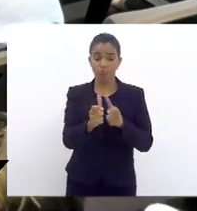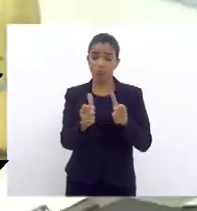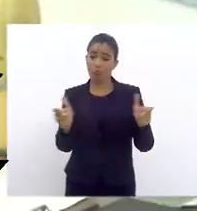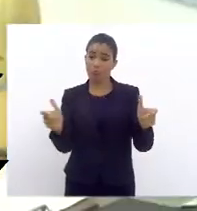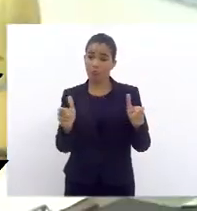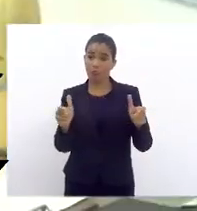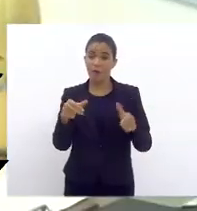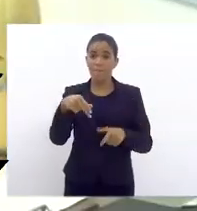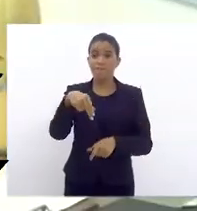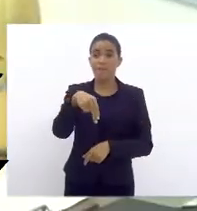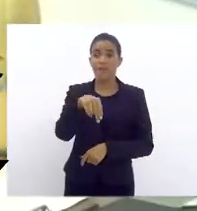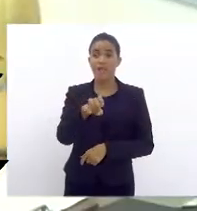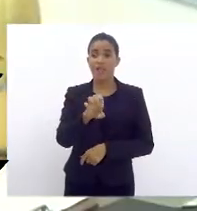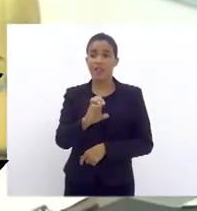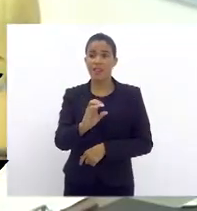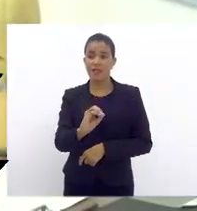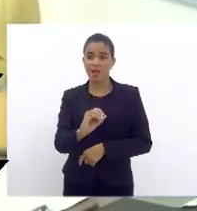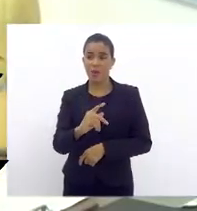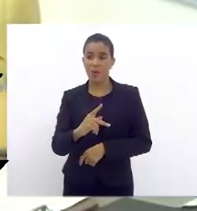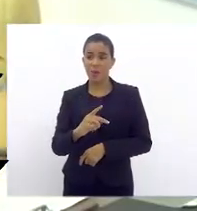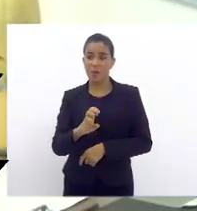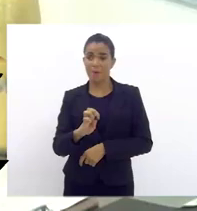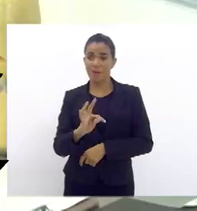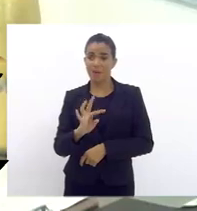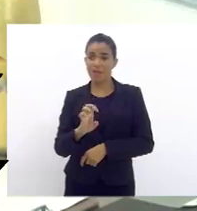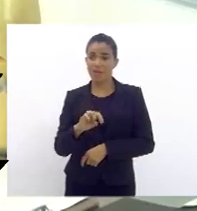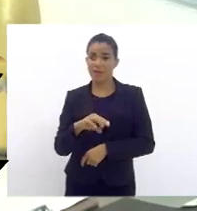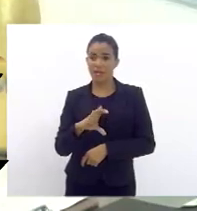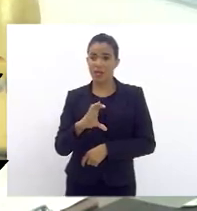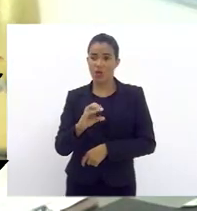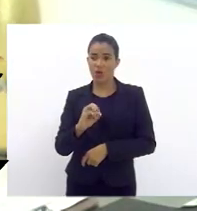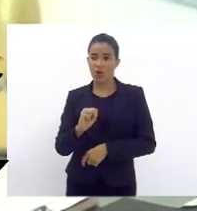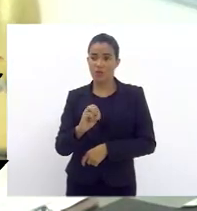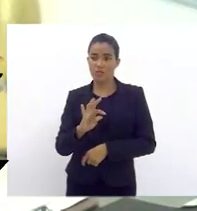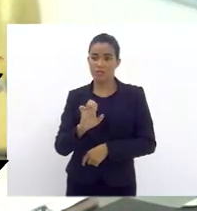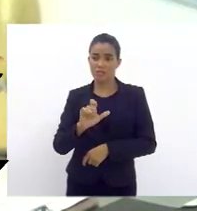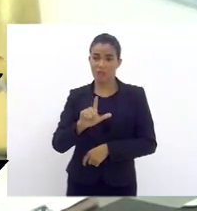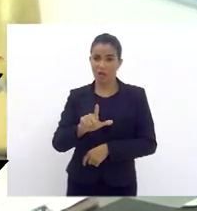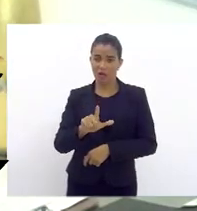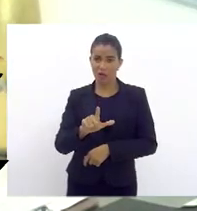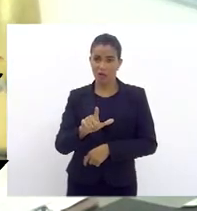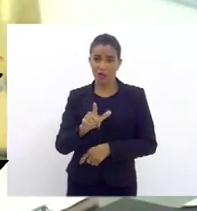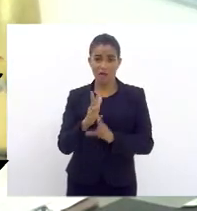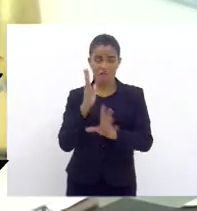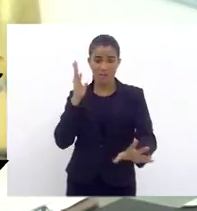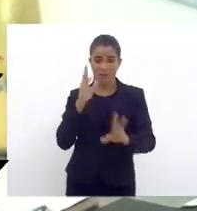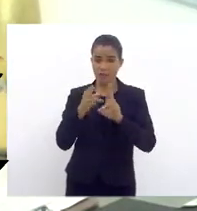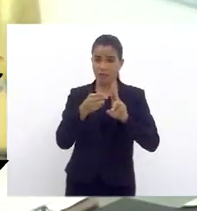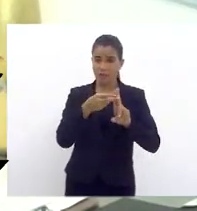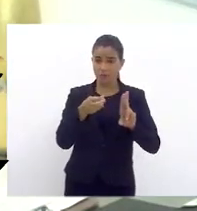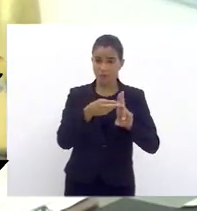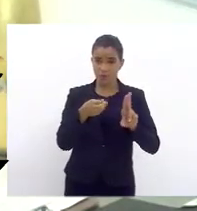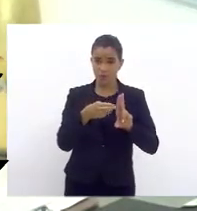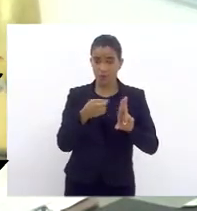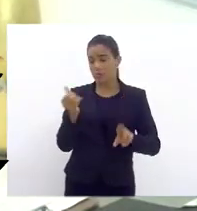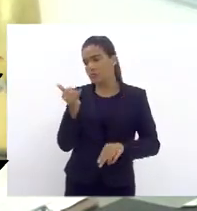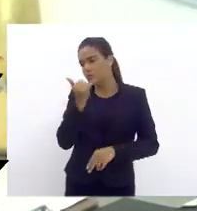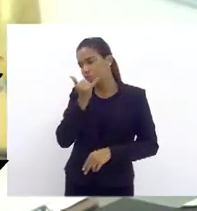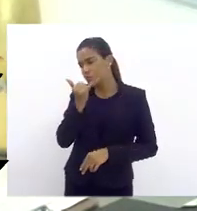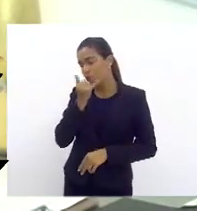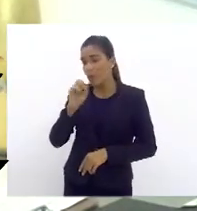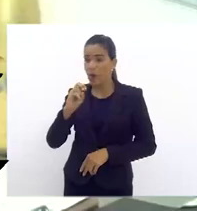né o Pentecostal então na fila do SUS você entra é meu Pentecostal ou desculpa